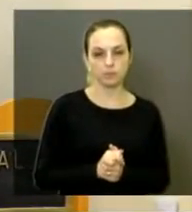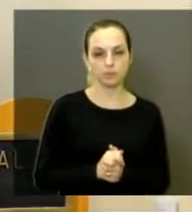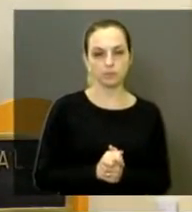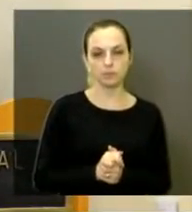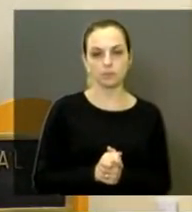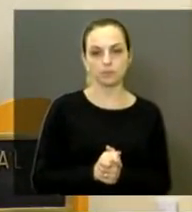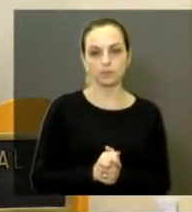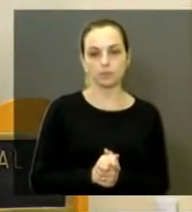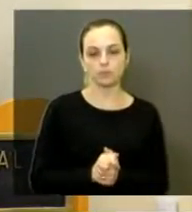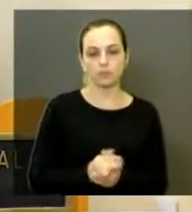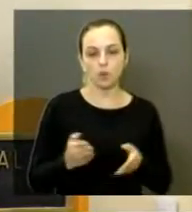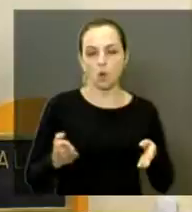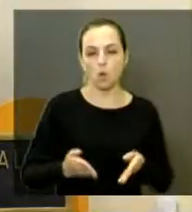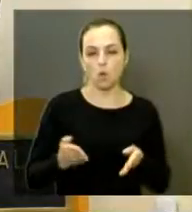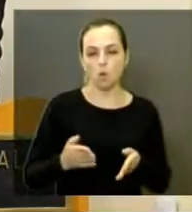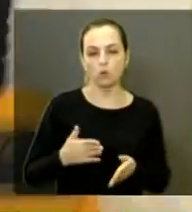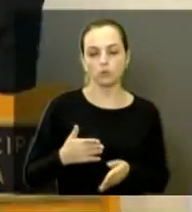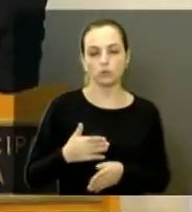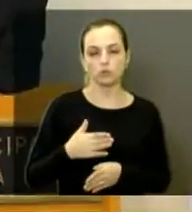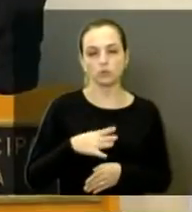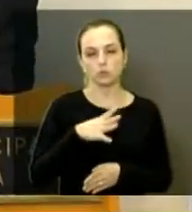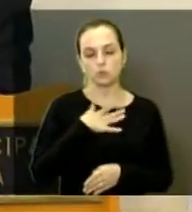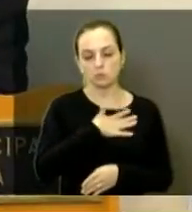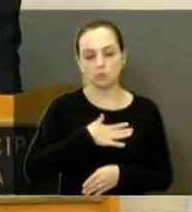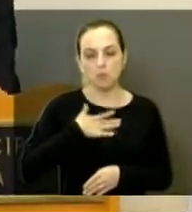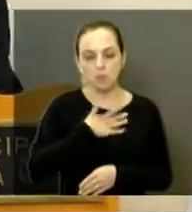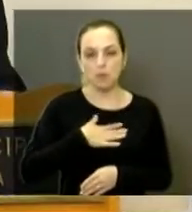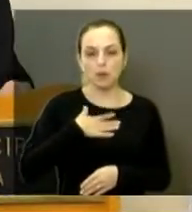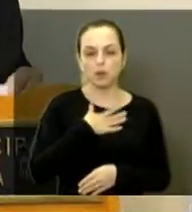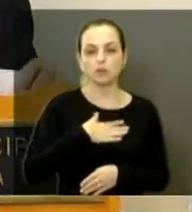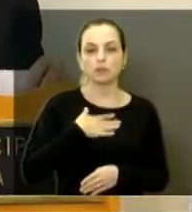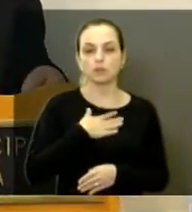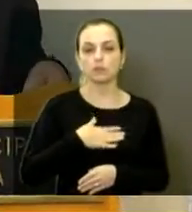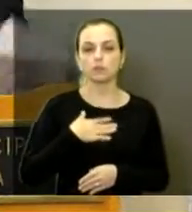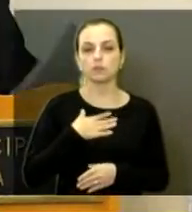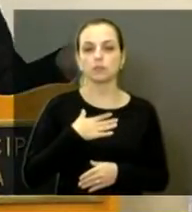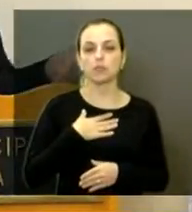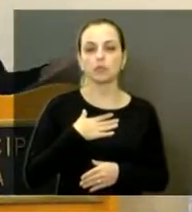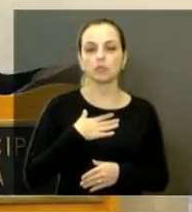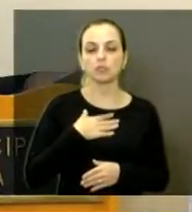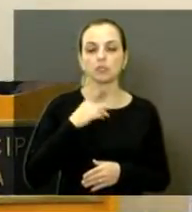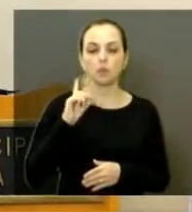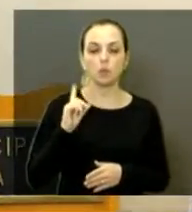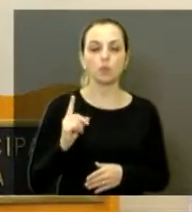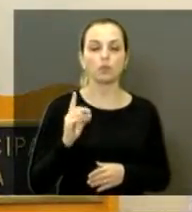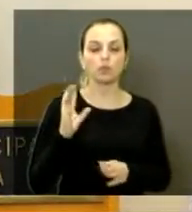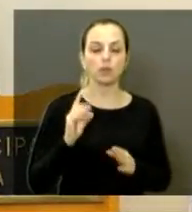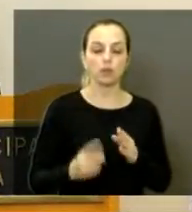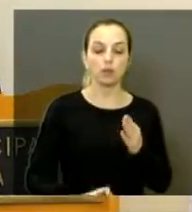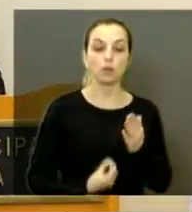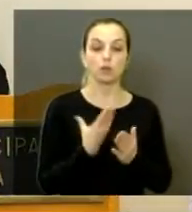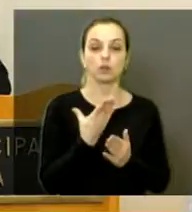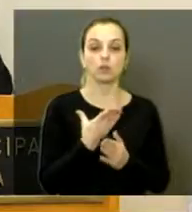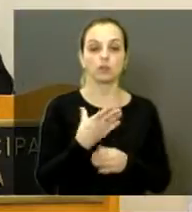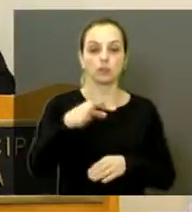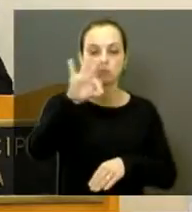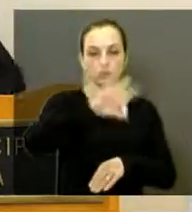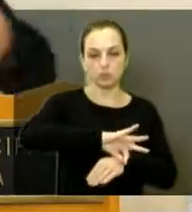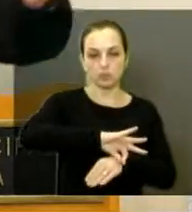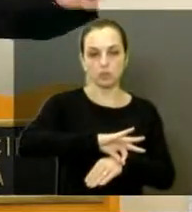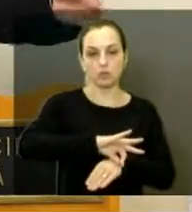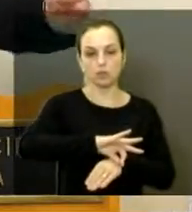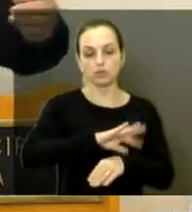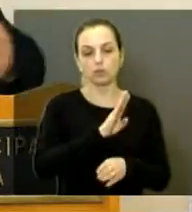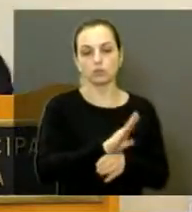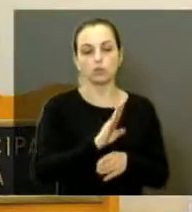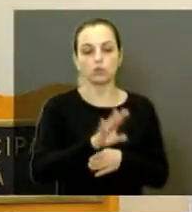Hoje eu tive o prazer de estar na inauguração daquele prédio magnífico, que